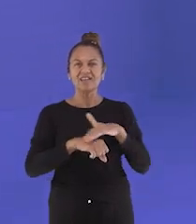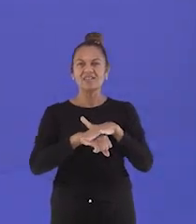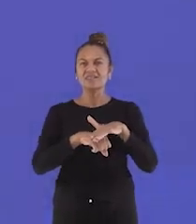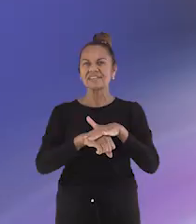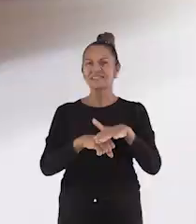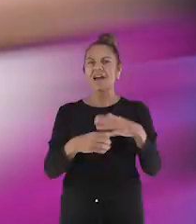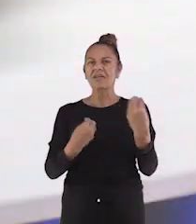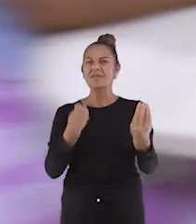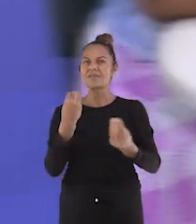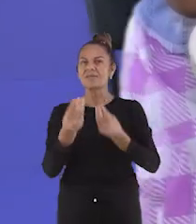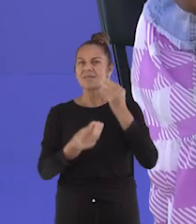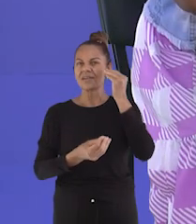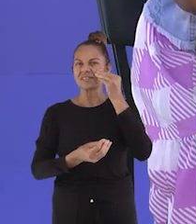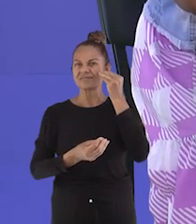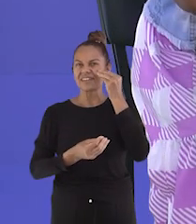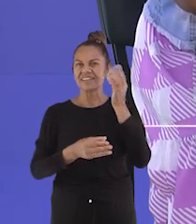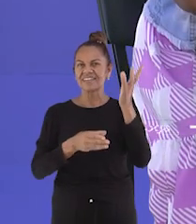EJA.